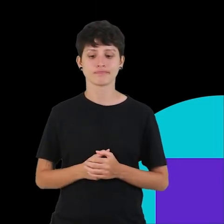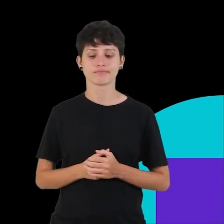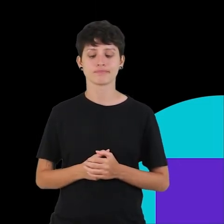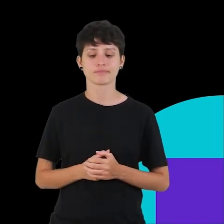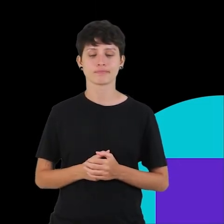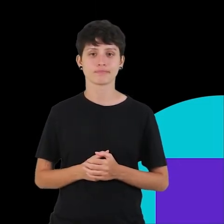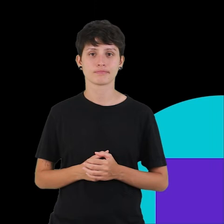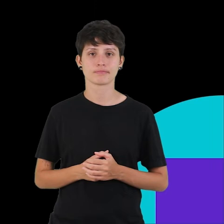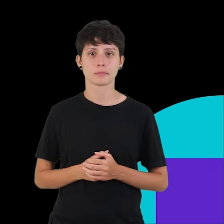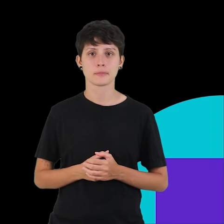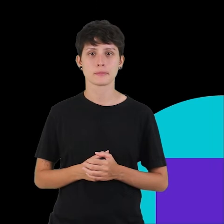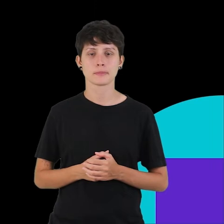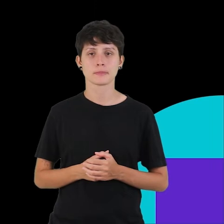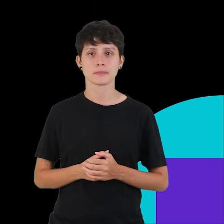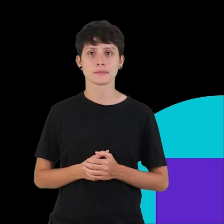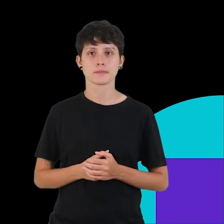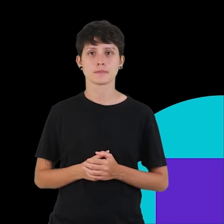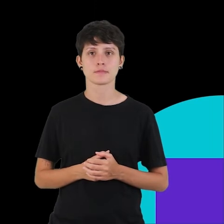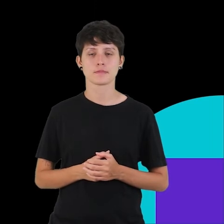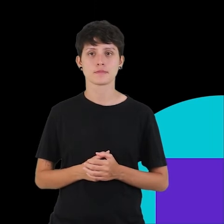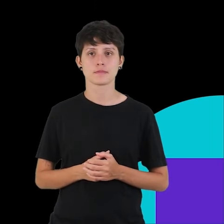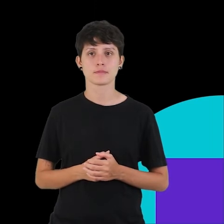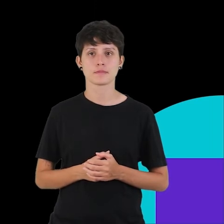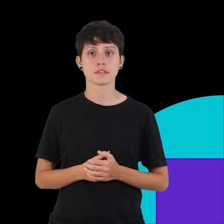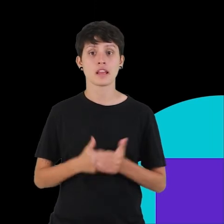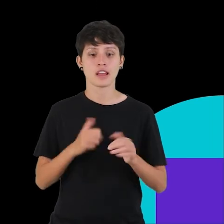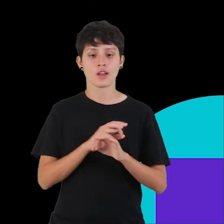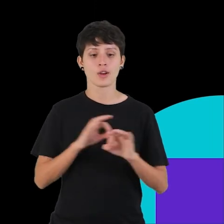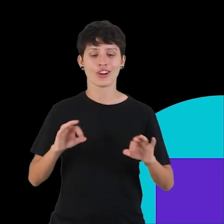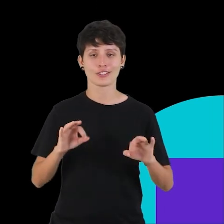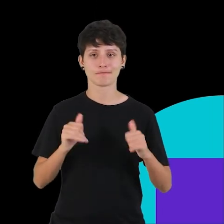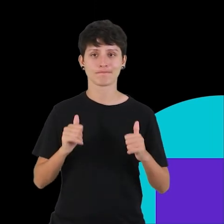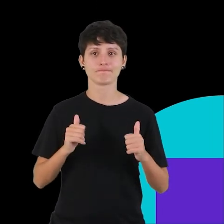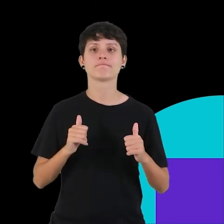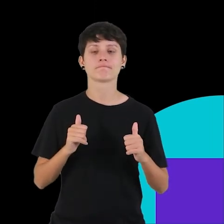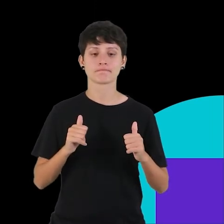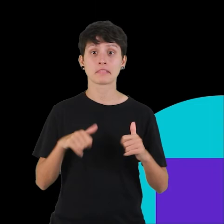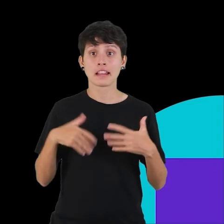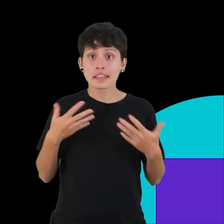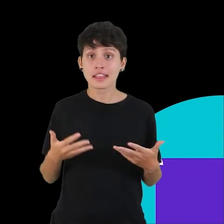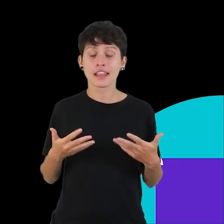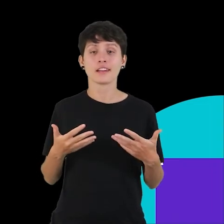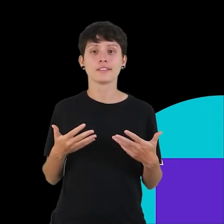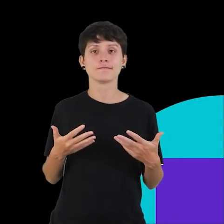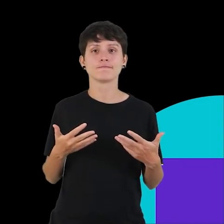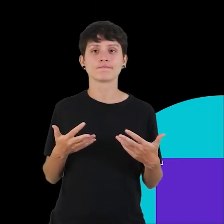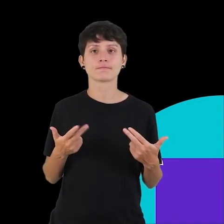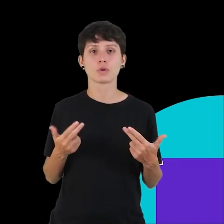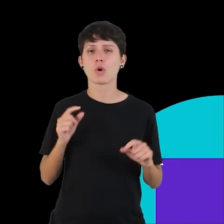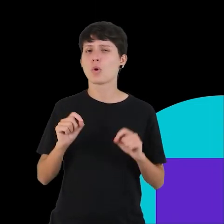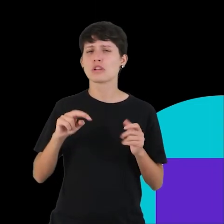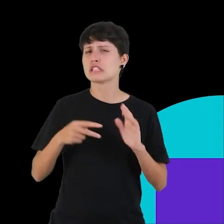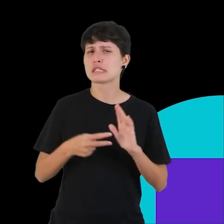vocês estão falando de quem é impactado como consumidor, mas existe um fato também das pessoas